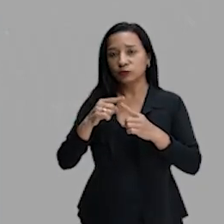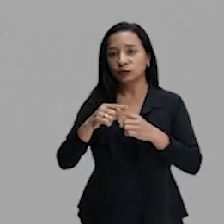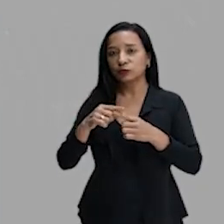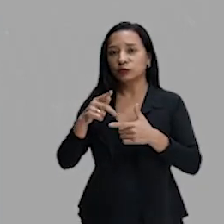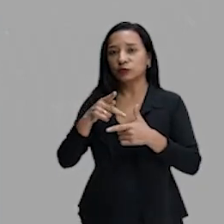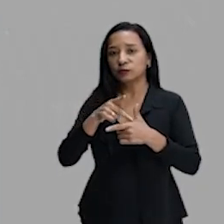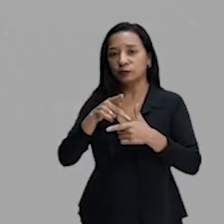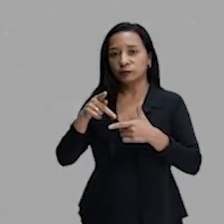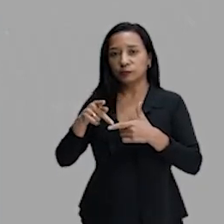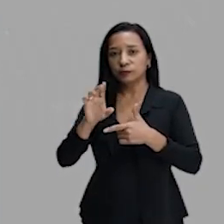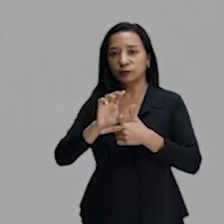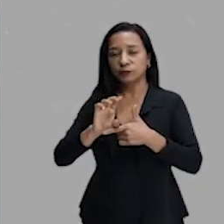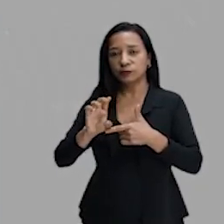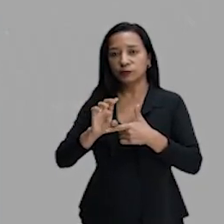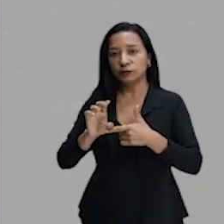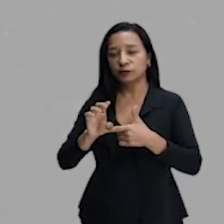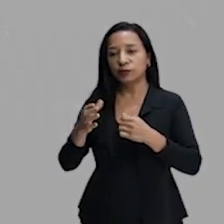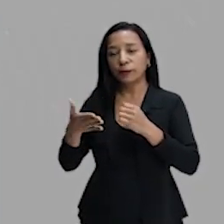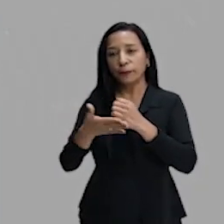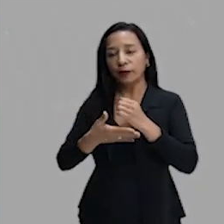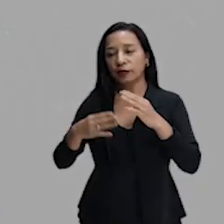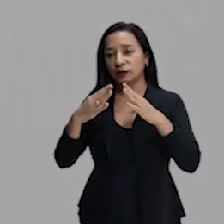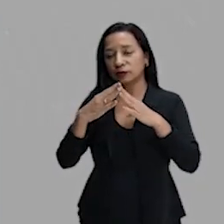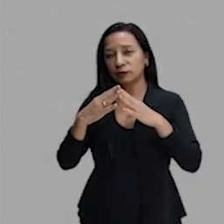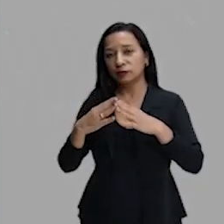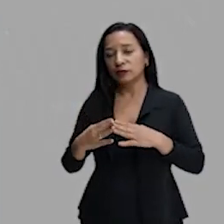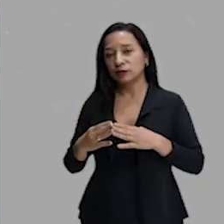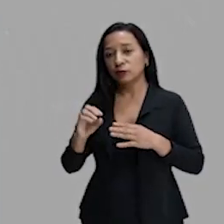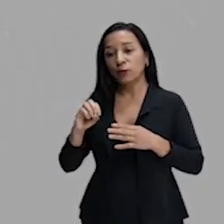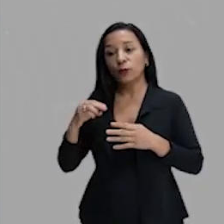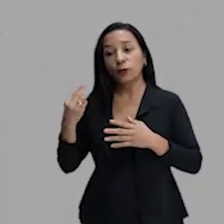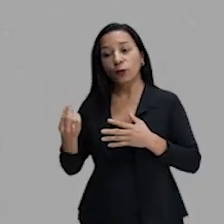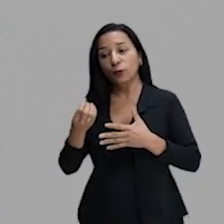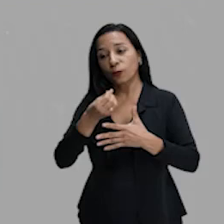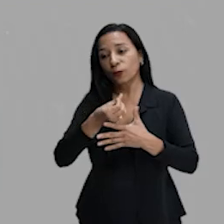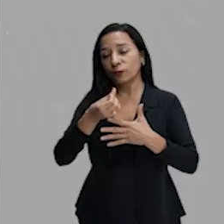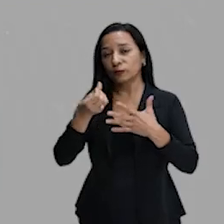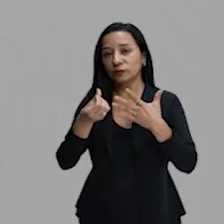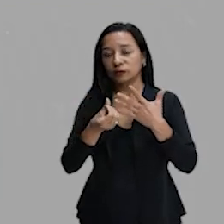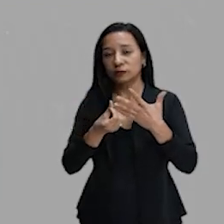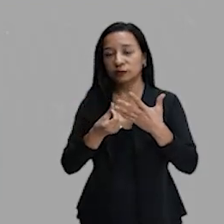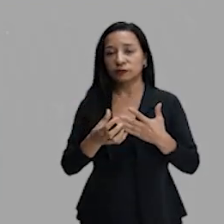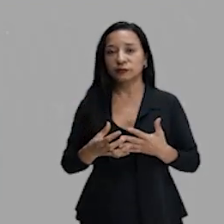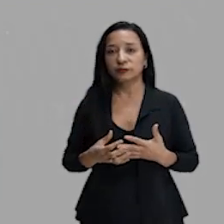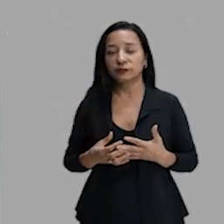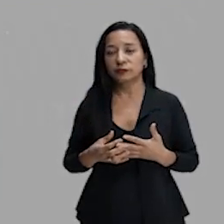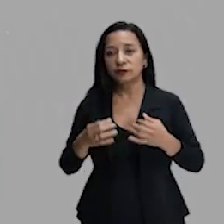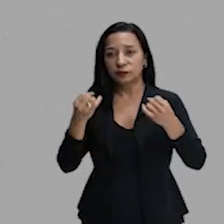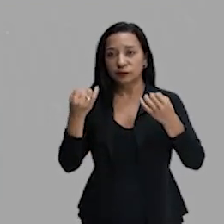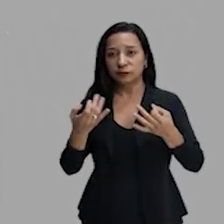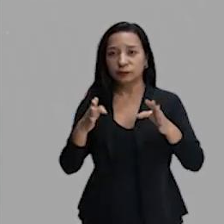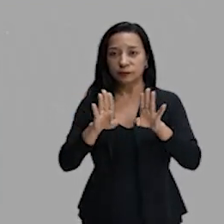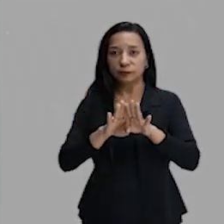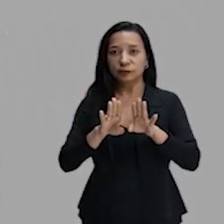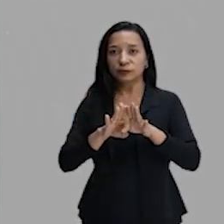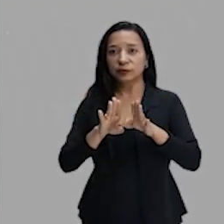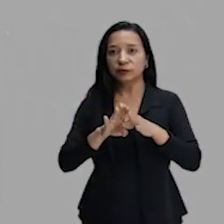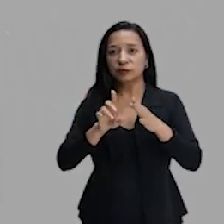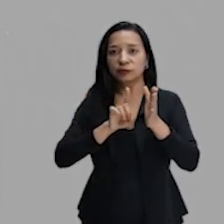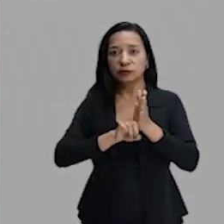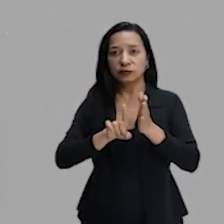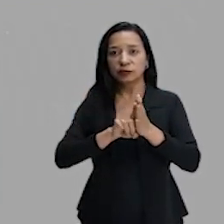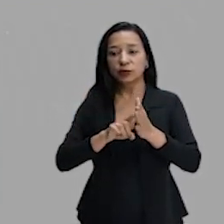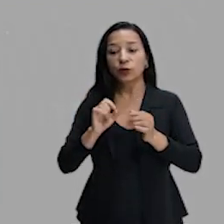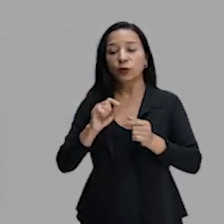um triângulo e o prisma quando a base é um hexágono tá vai falar também no decorrer das questões o que que